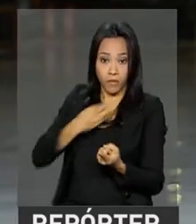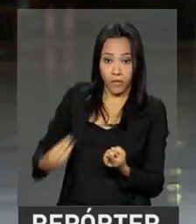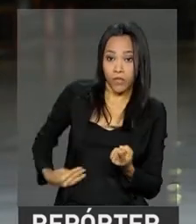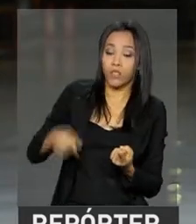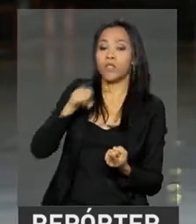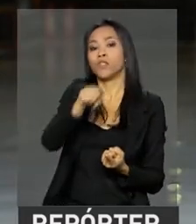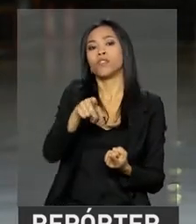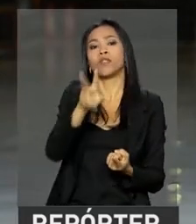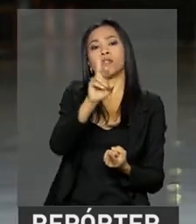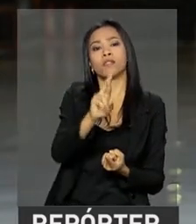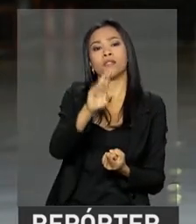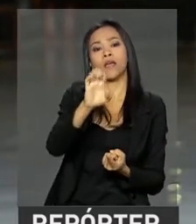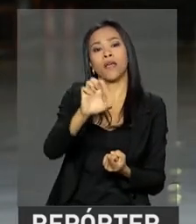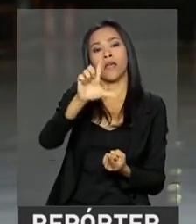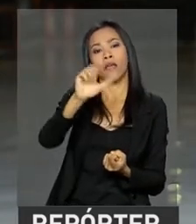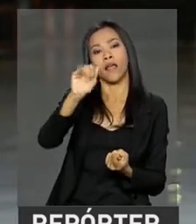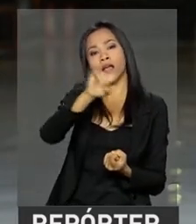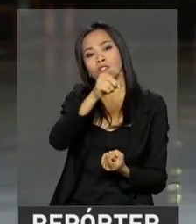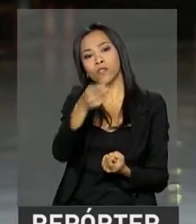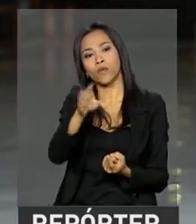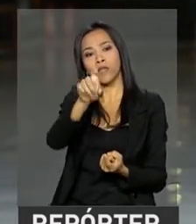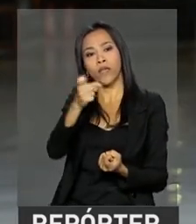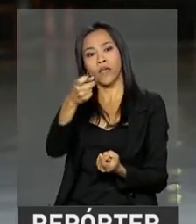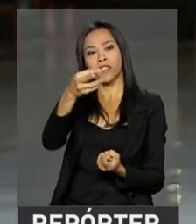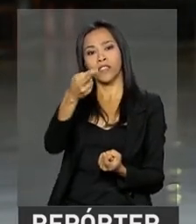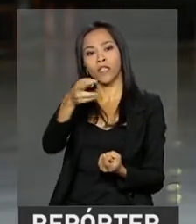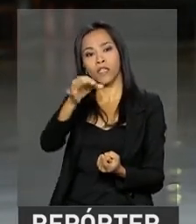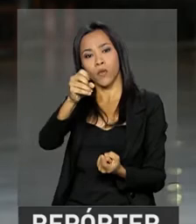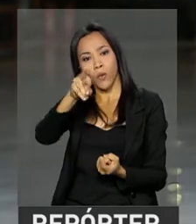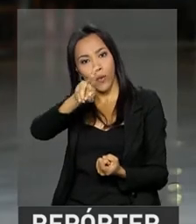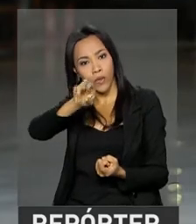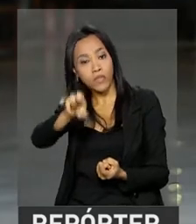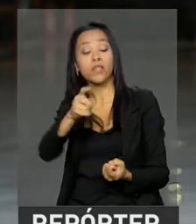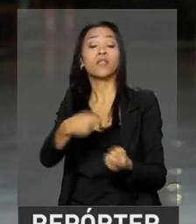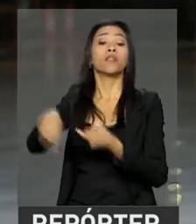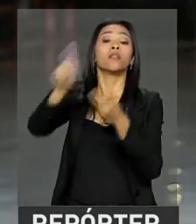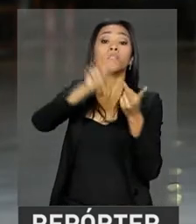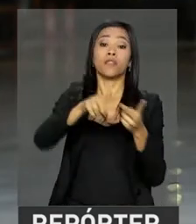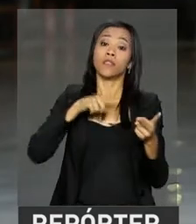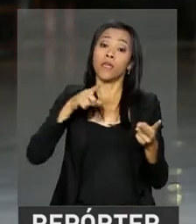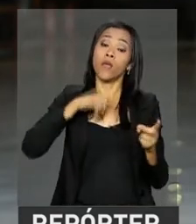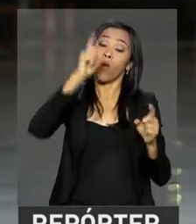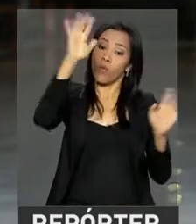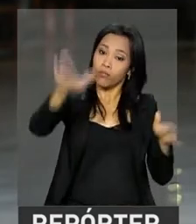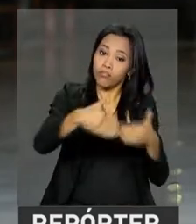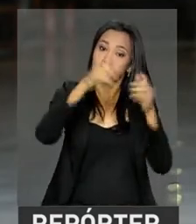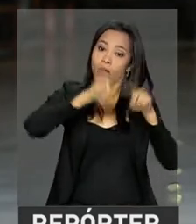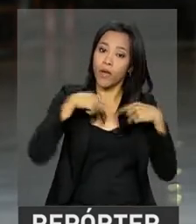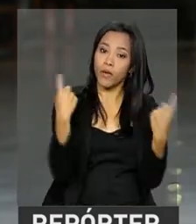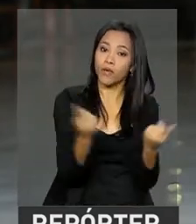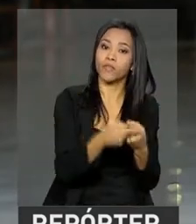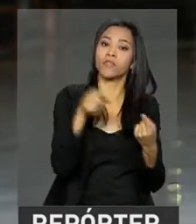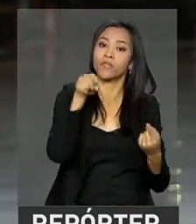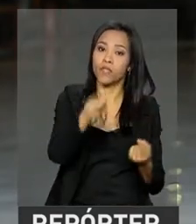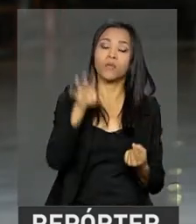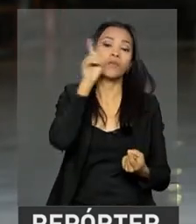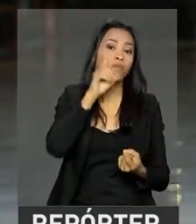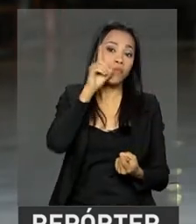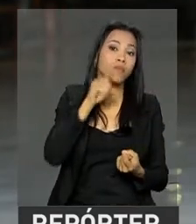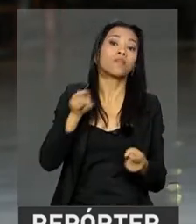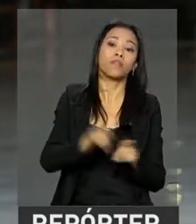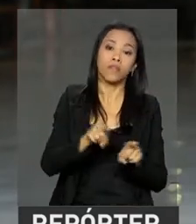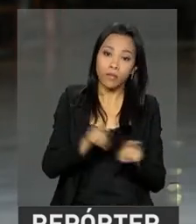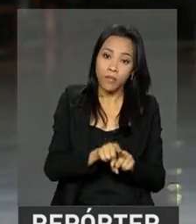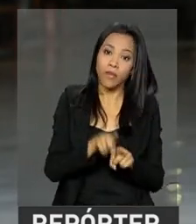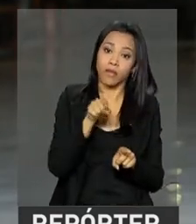Exteriores, Aloysio Nunes Ferreira. Também tem uma reunião, uma audiência com o deputado federal Alexandre Baldi, de Goiás, e integrantes